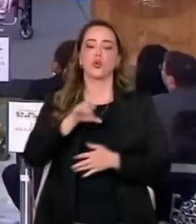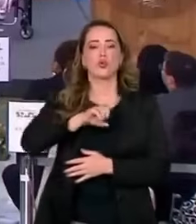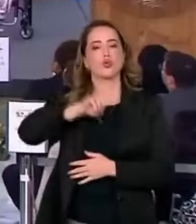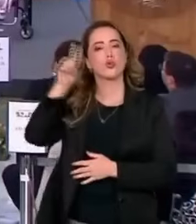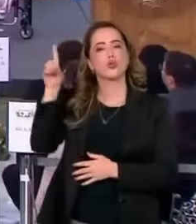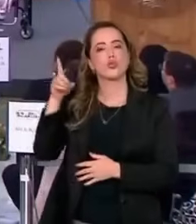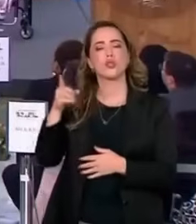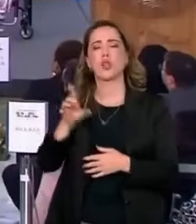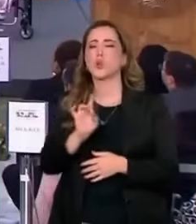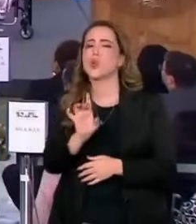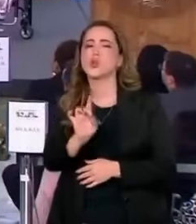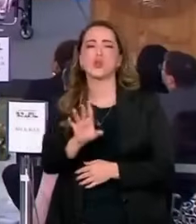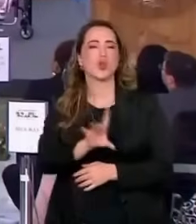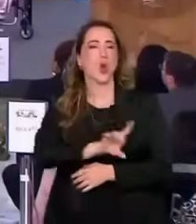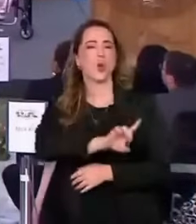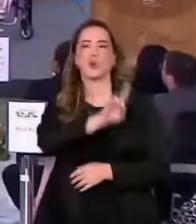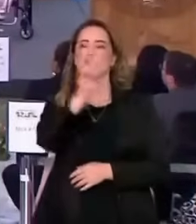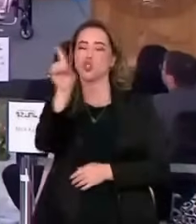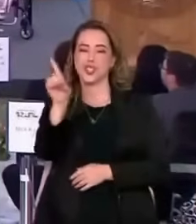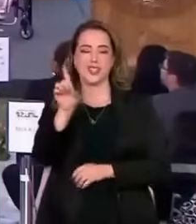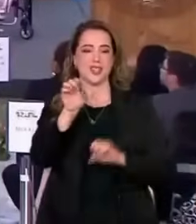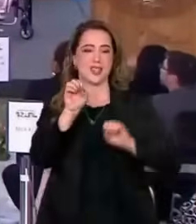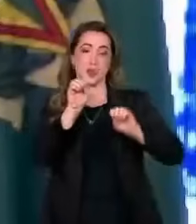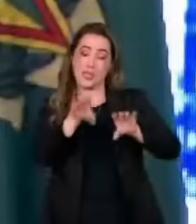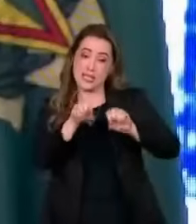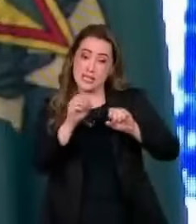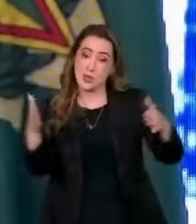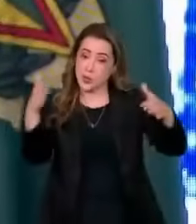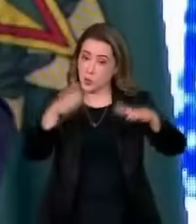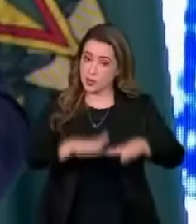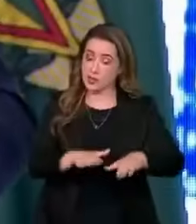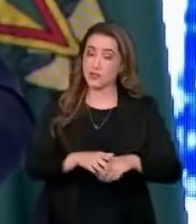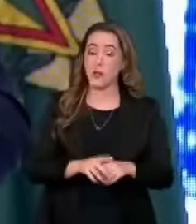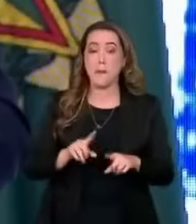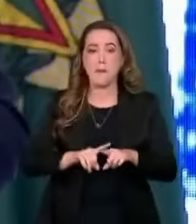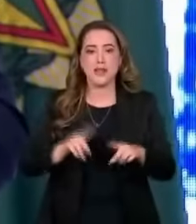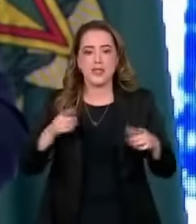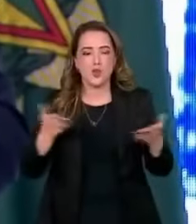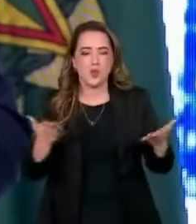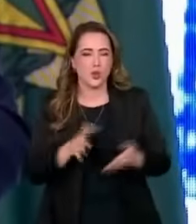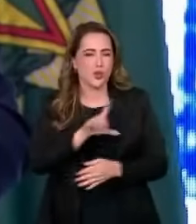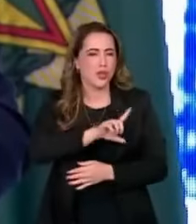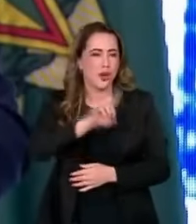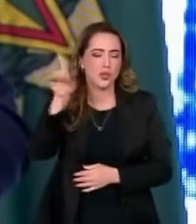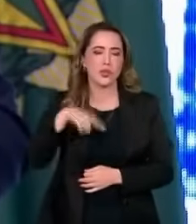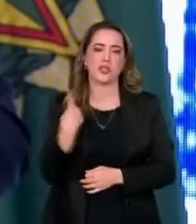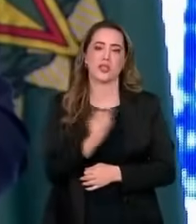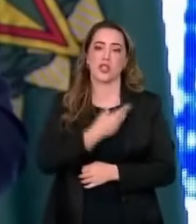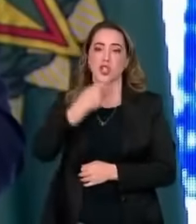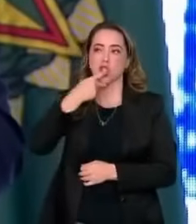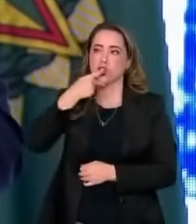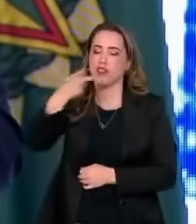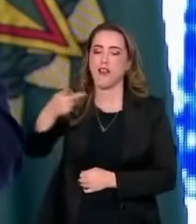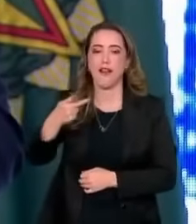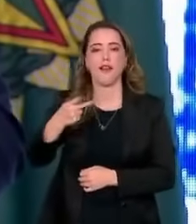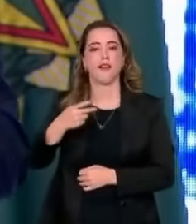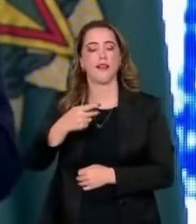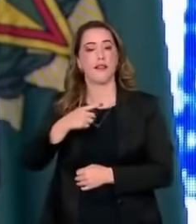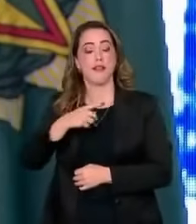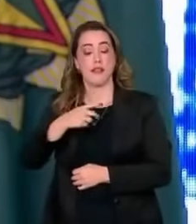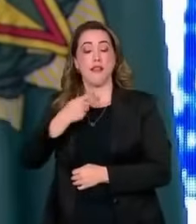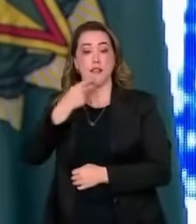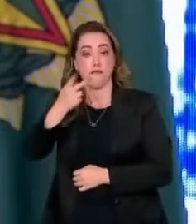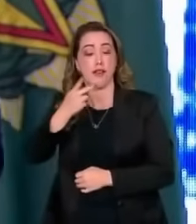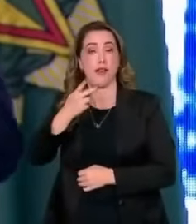o dia da educação inclusiva, é o dia da gente dizer alto e bom som: